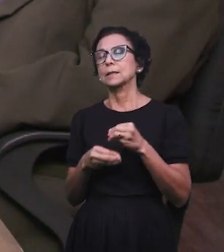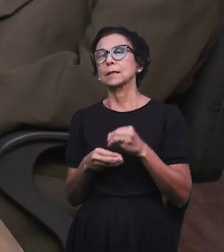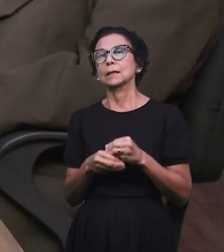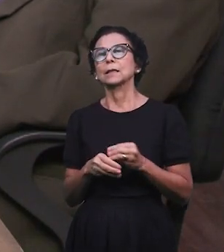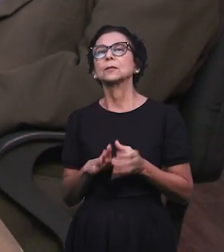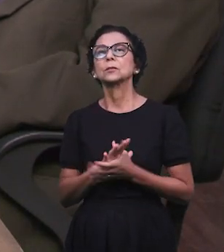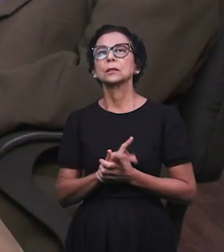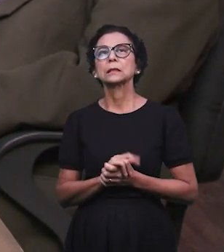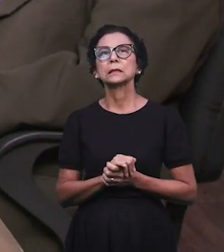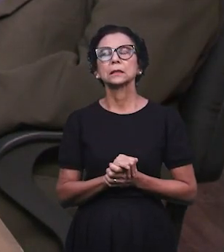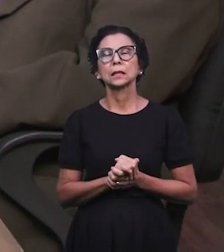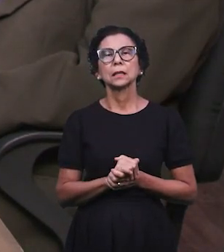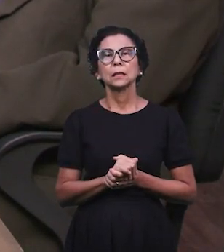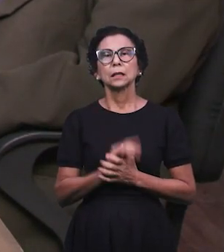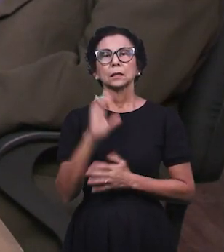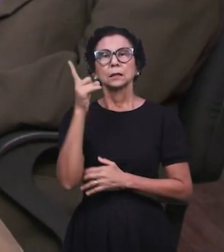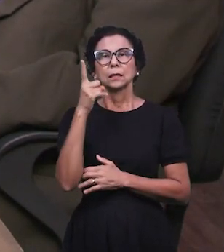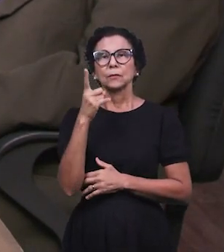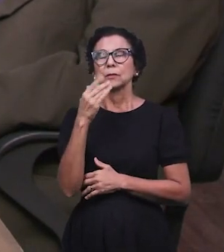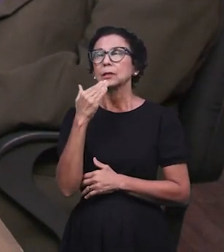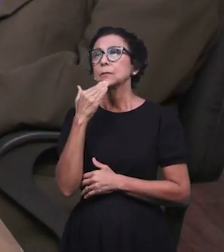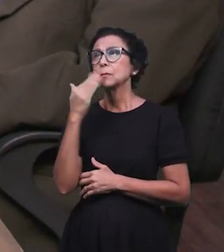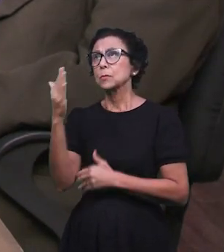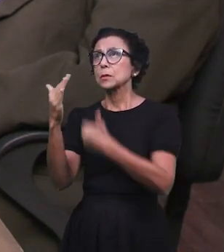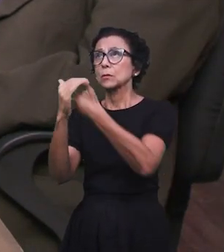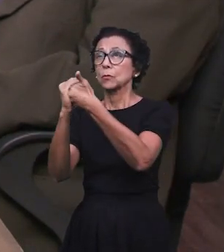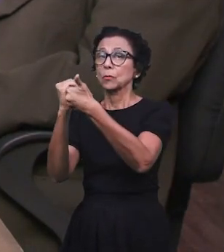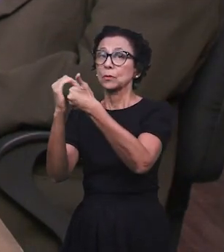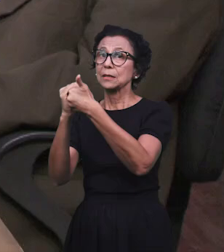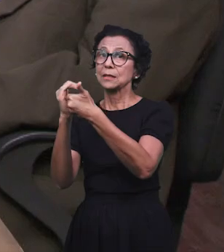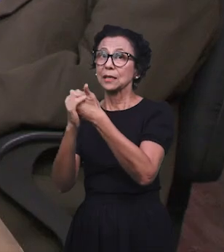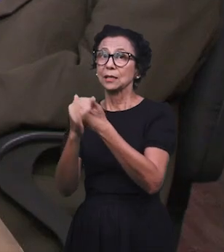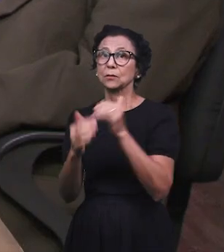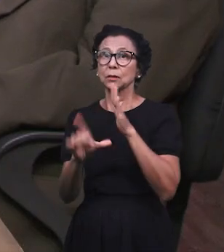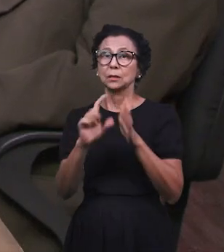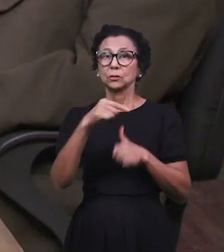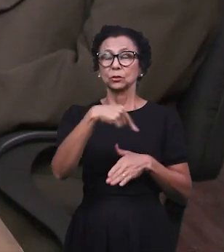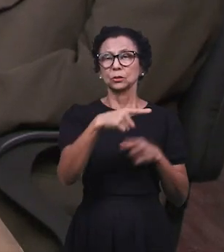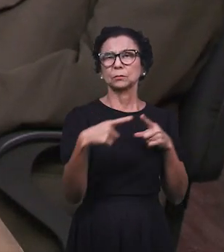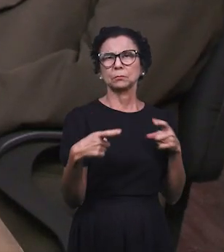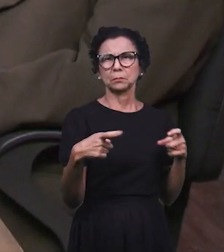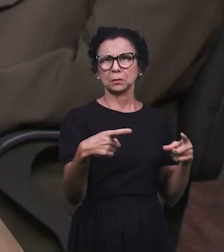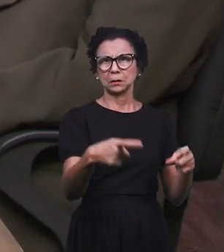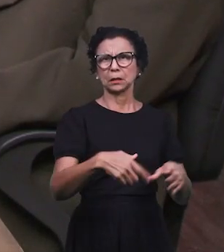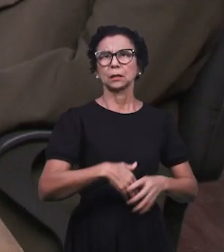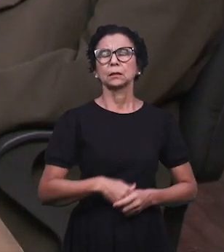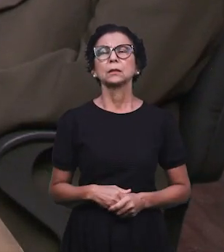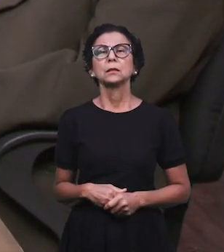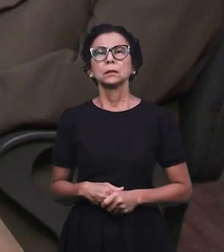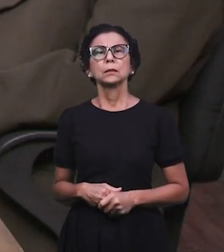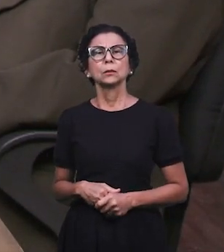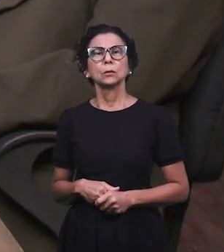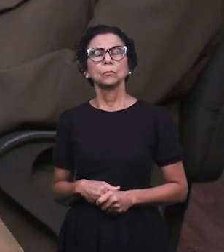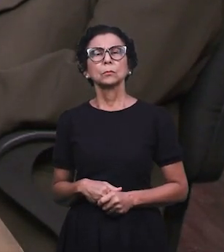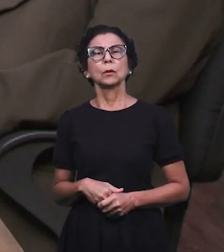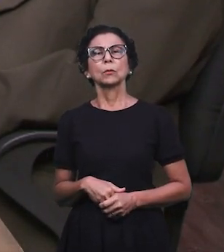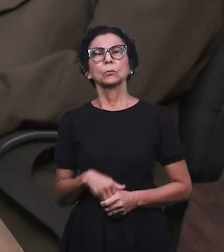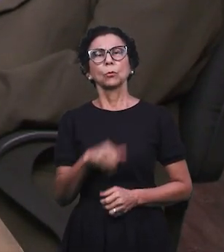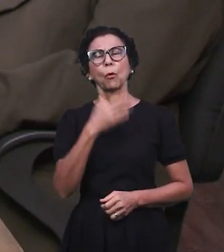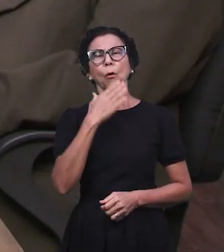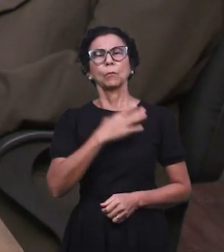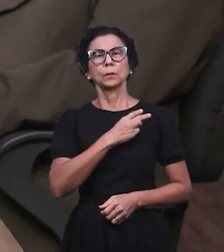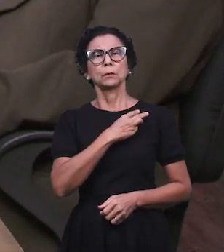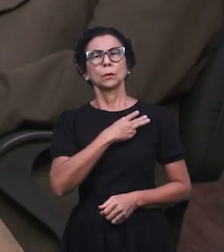aqui, Davi ele buscava conselho no Senhor para suas batalhas, né? E é interessante que todo comandante ele precisa ter